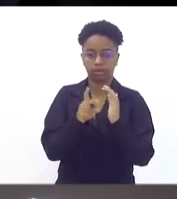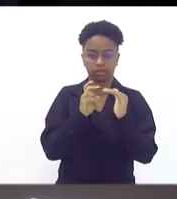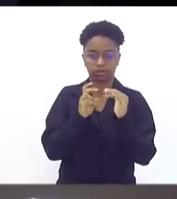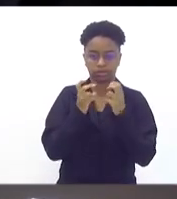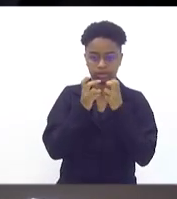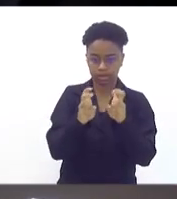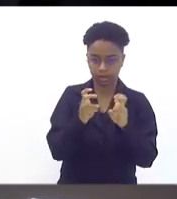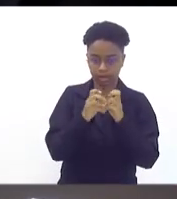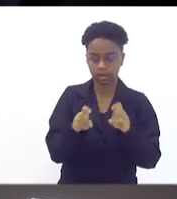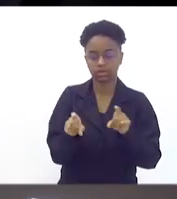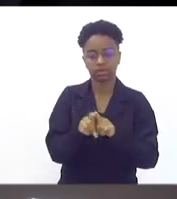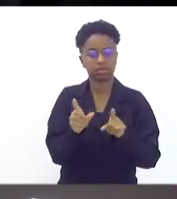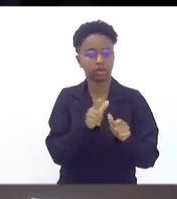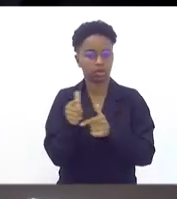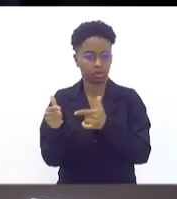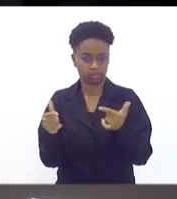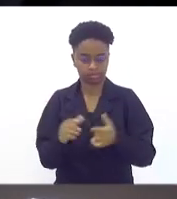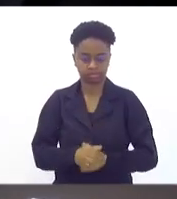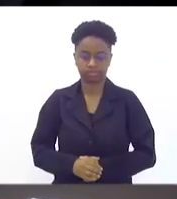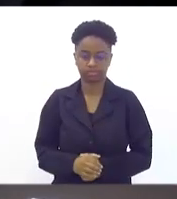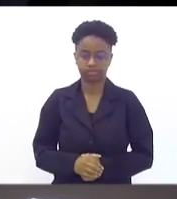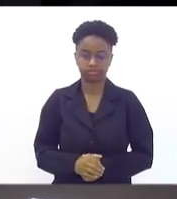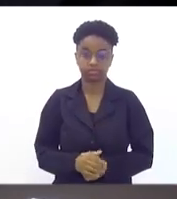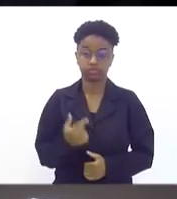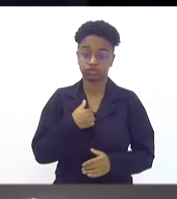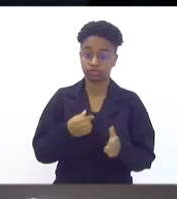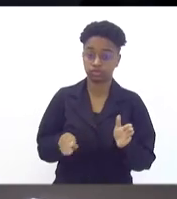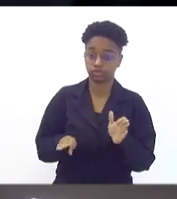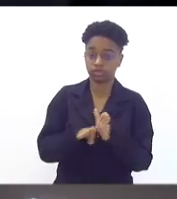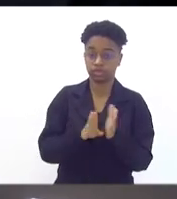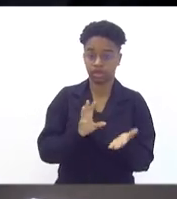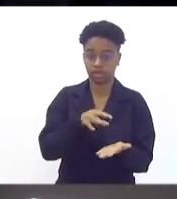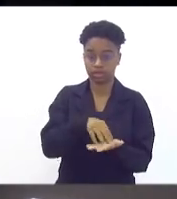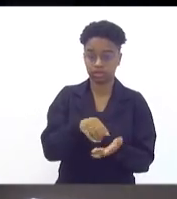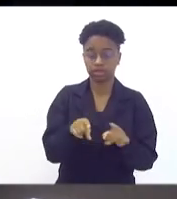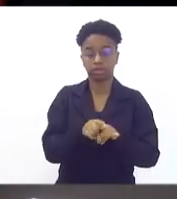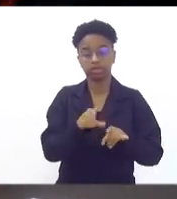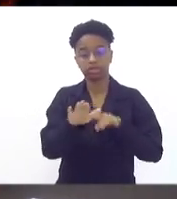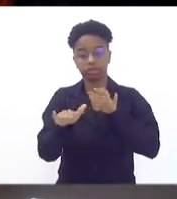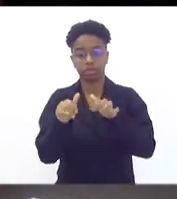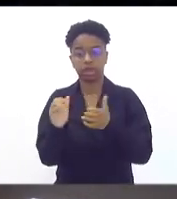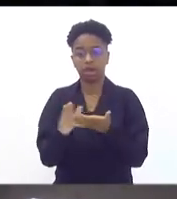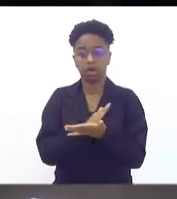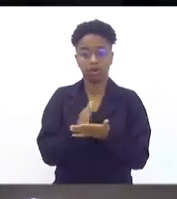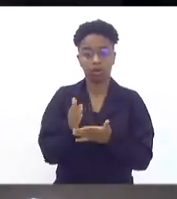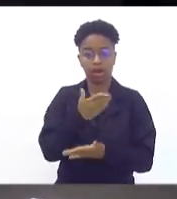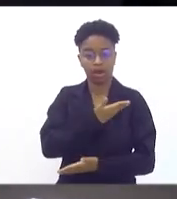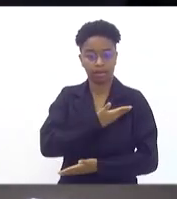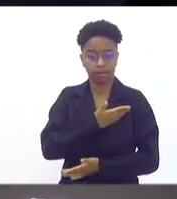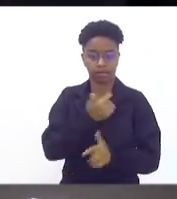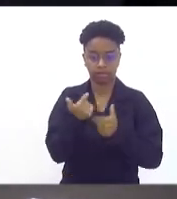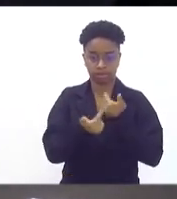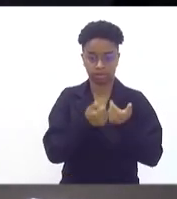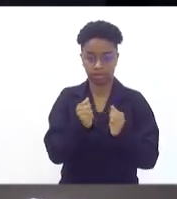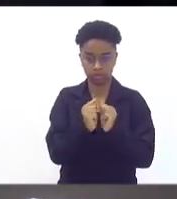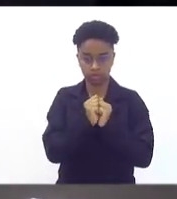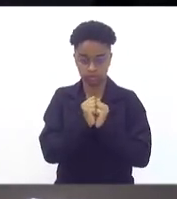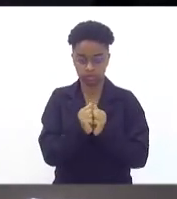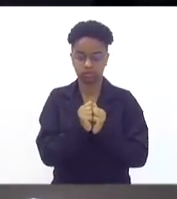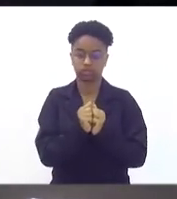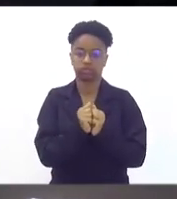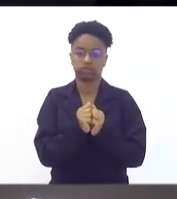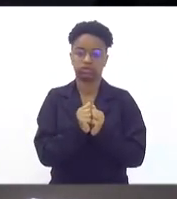e tudo mais Cheguei ali na agência chamei alguns amigos para trabalhar comigo amigos capac falei com eles Assim